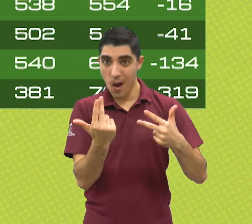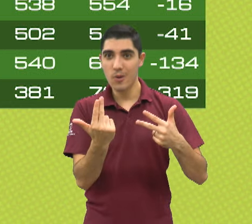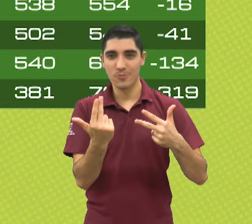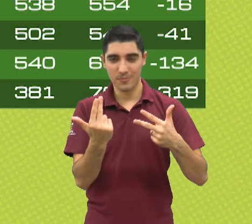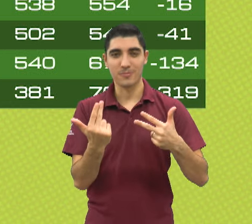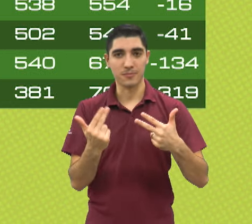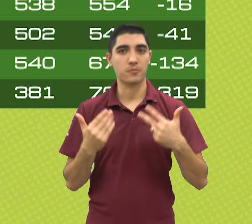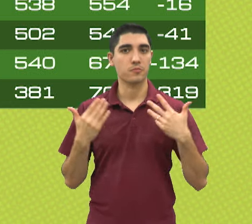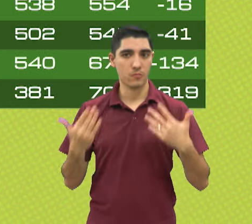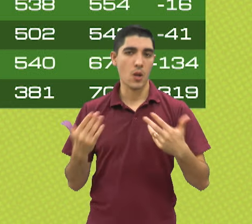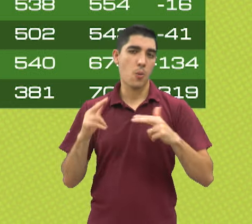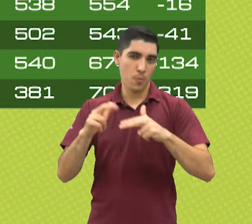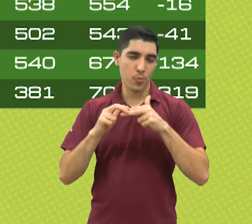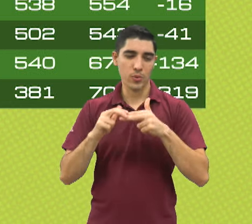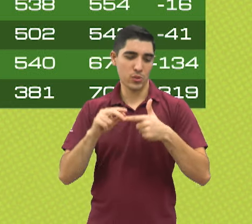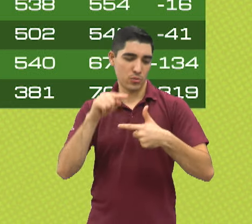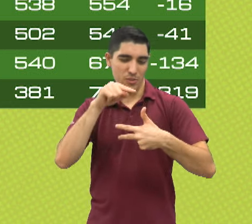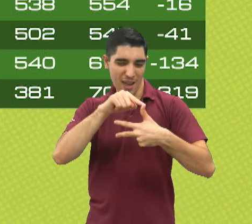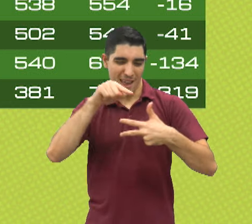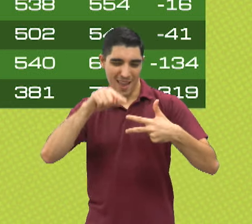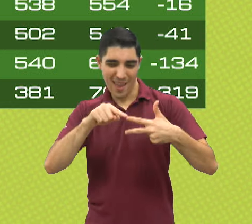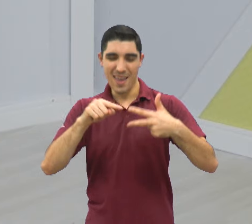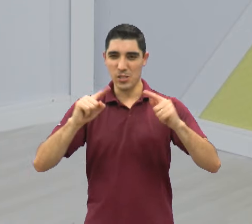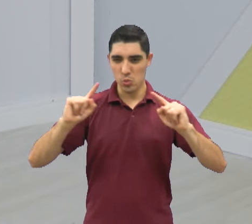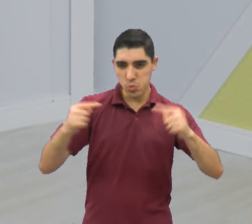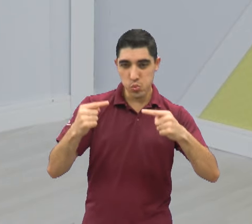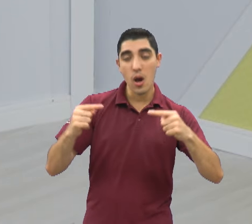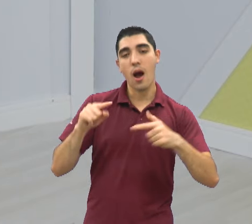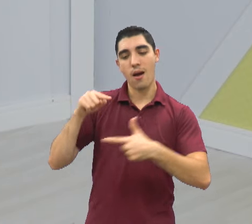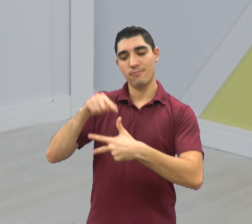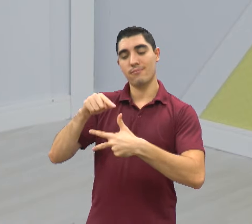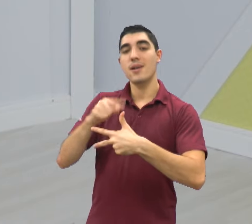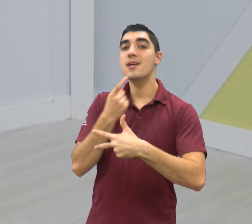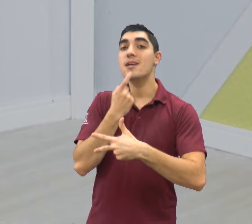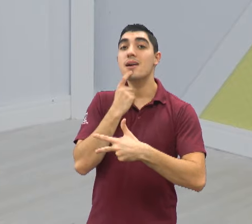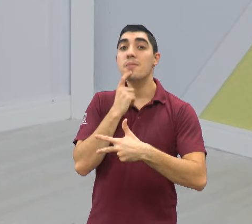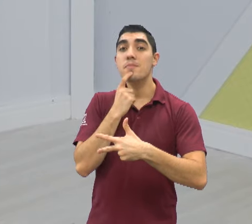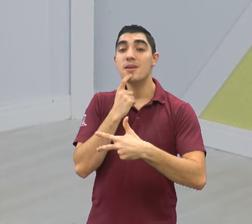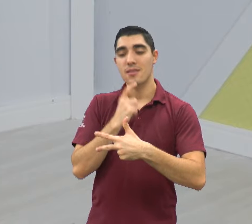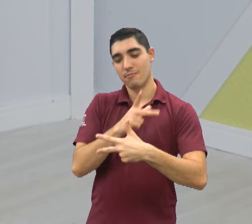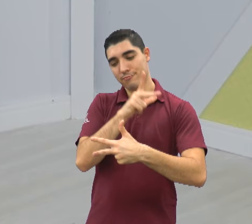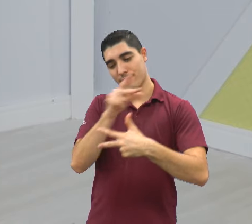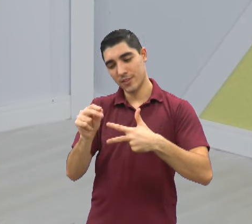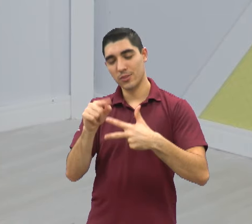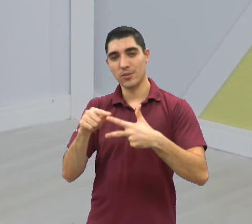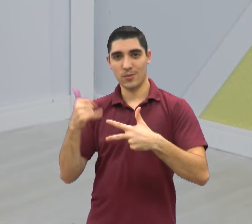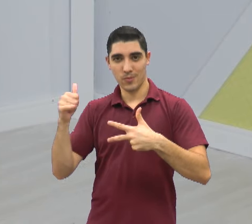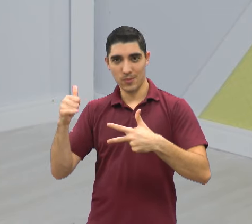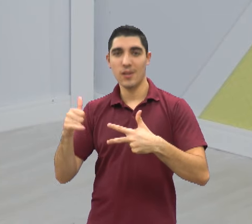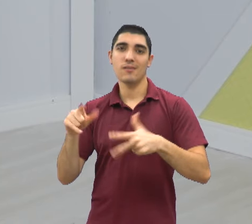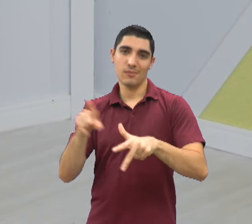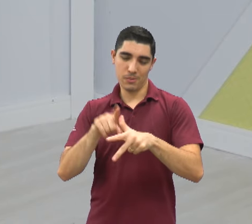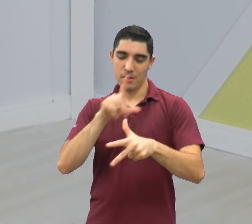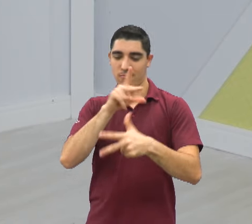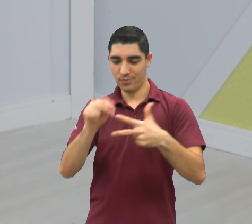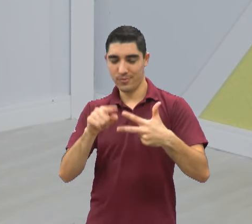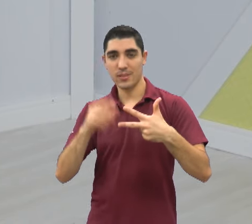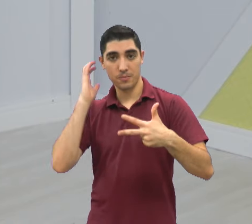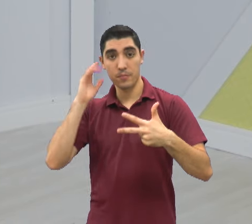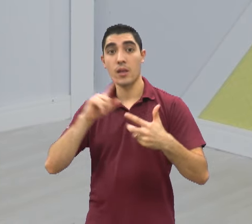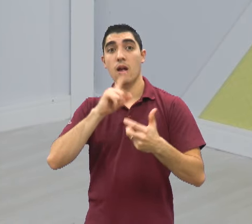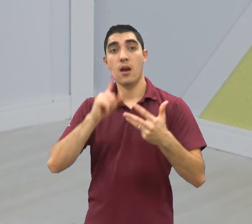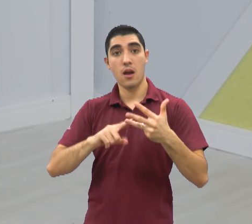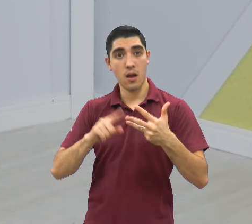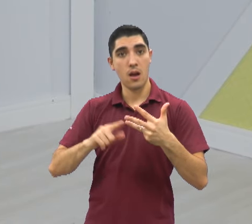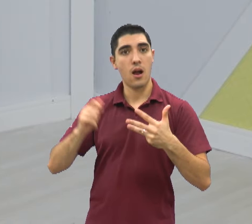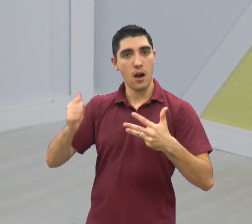confrontos diretos entre as equipes, por isso que o Campinas fica na frente do Ituano, que fica na frente do Santo André. Quarta posição, Araraquara, Corinthians é o